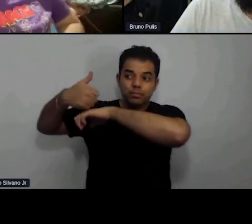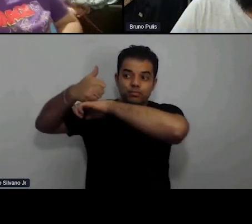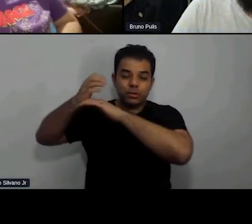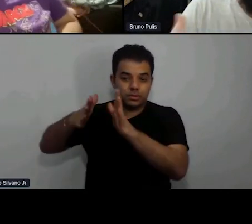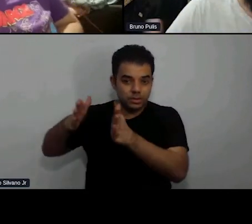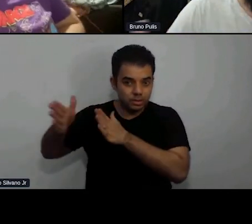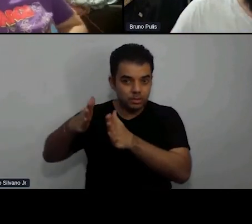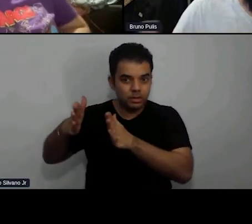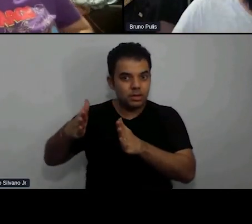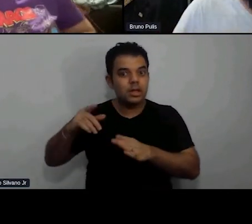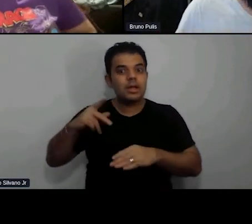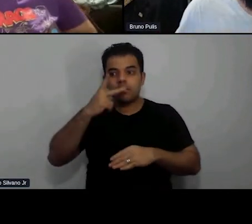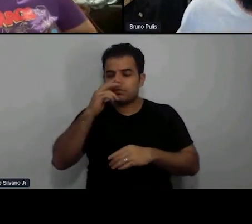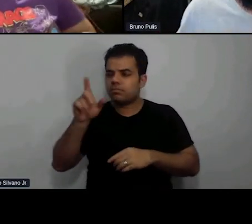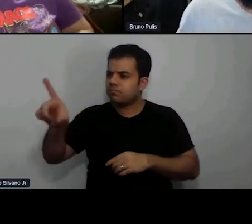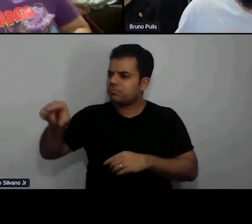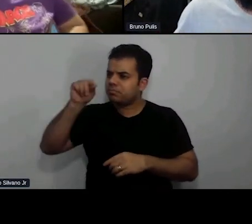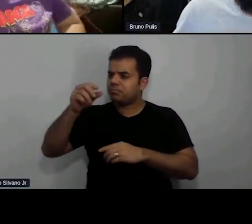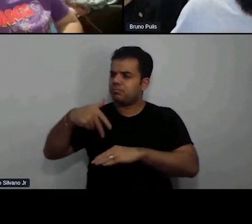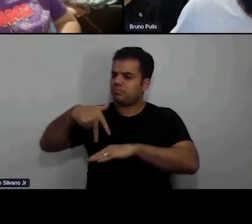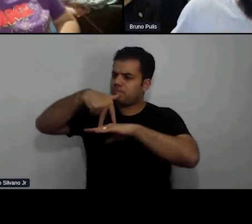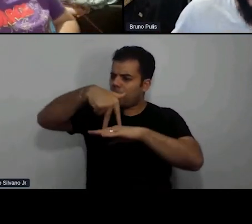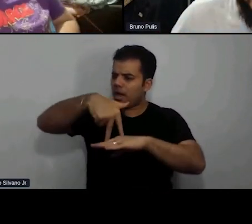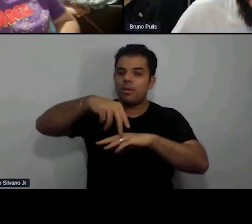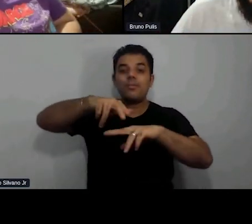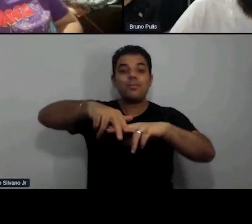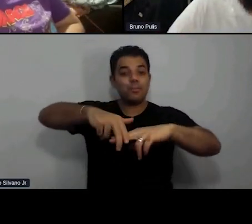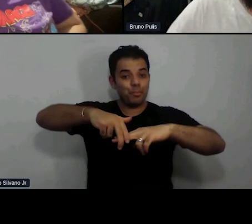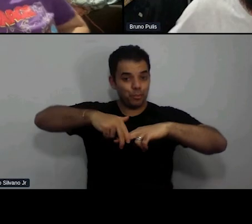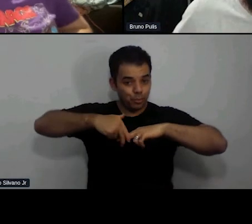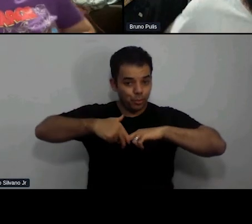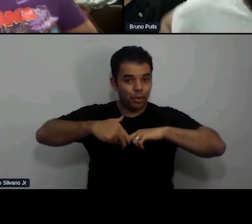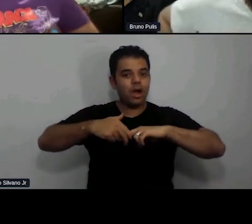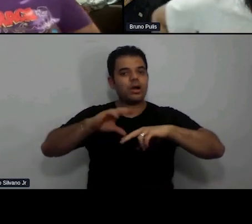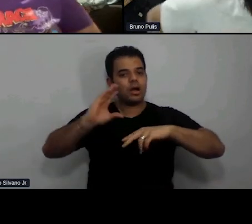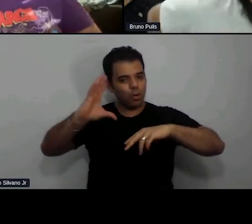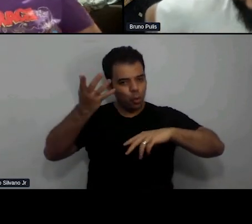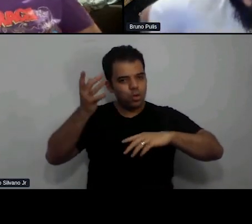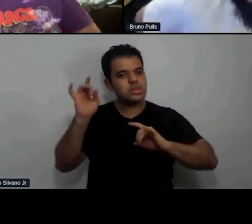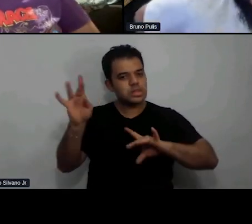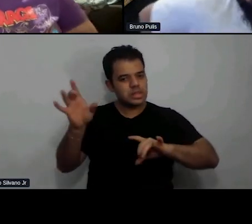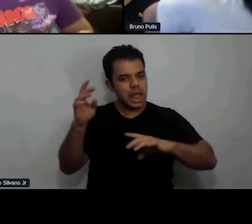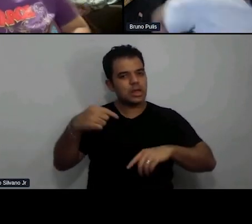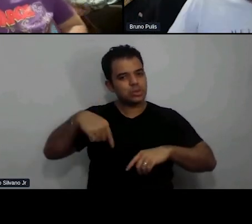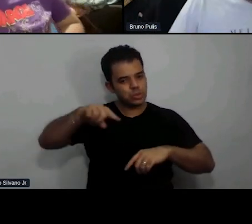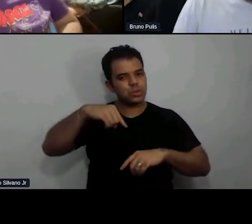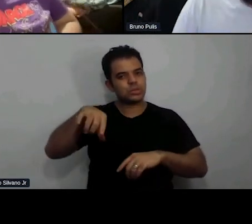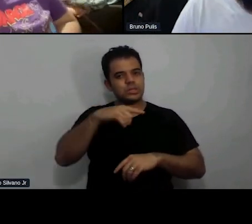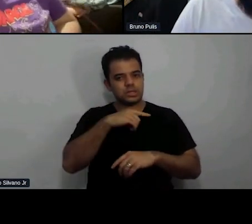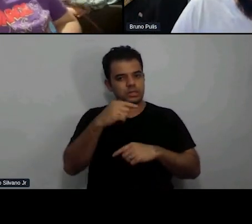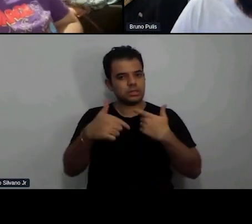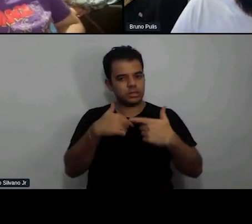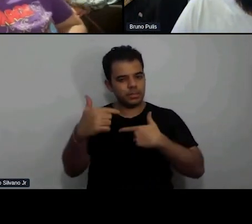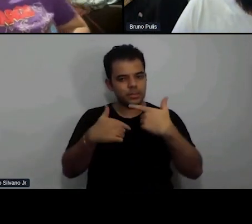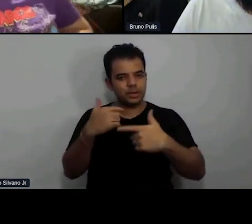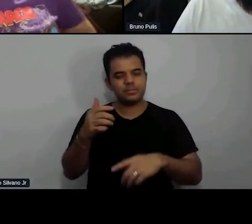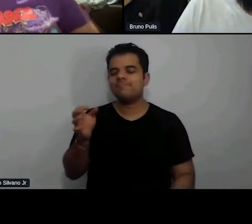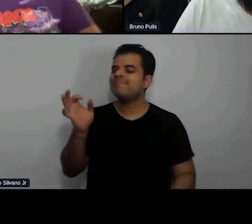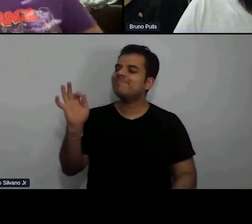eles sejam muito mais reconhecidos do que são hoje, por conta dessas especificidades técnicas que a gente tem.